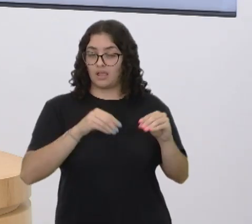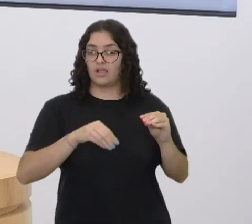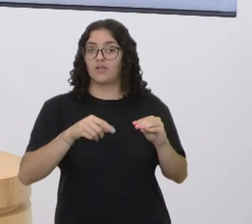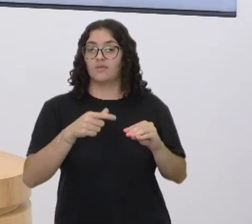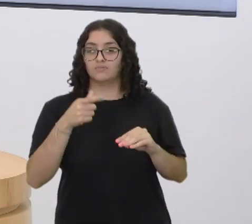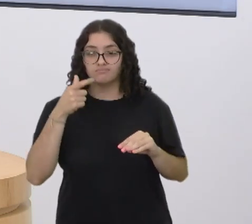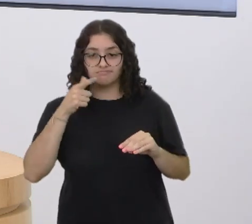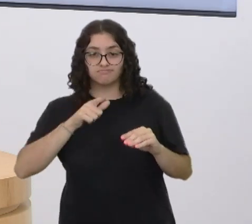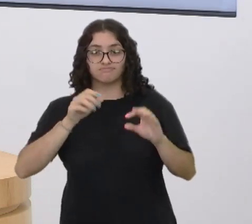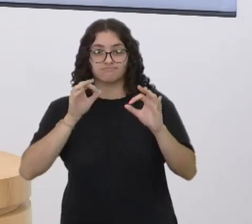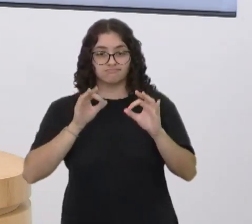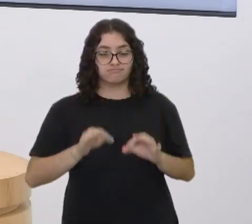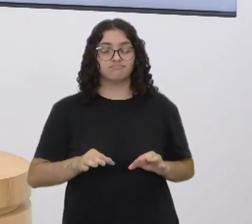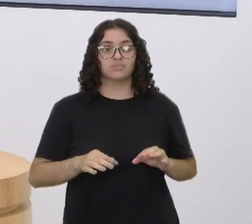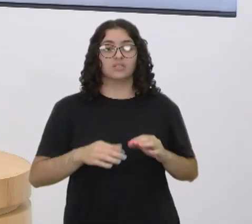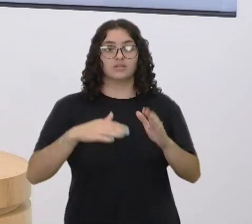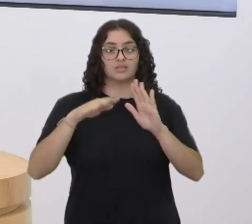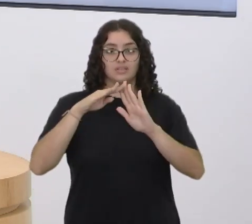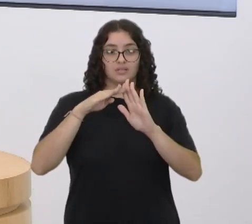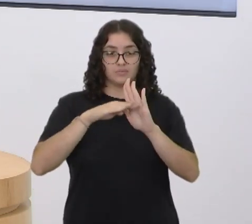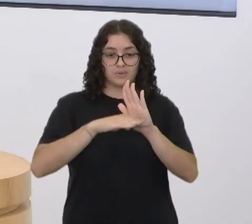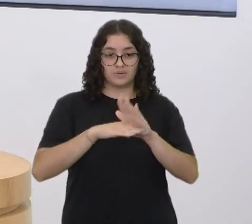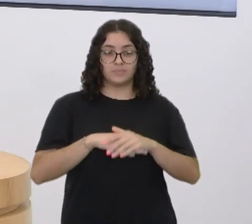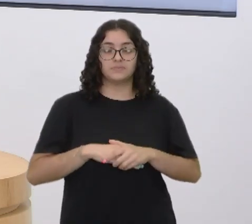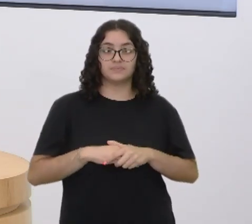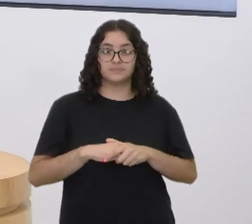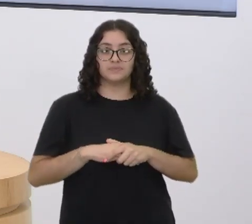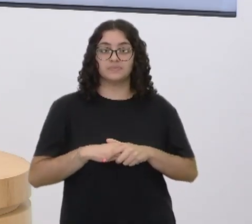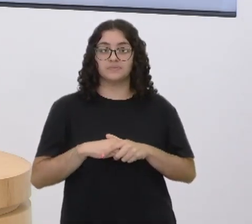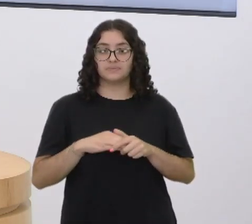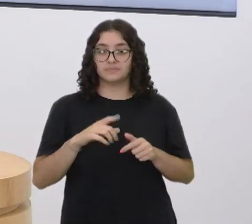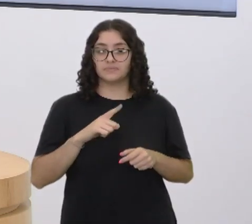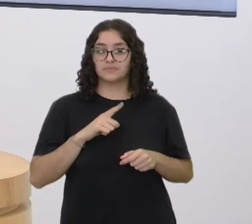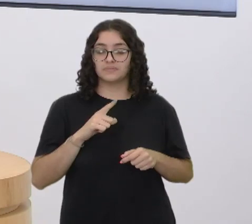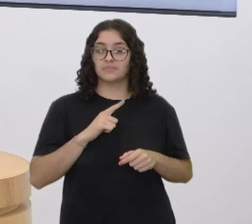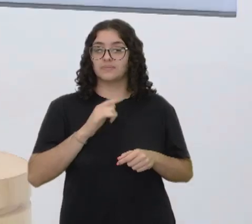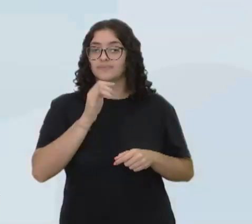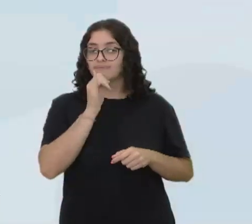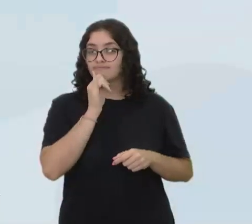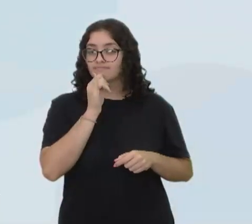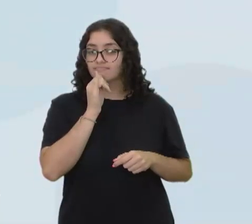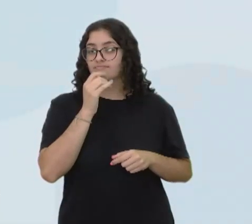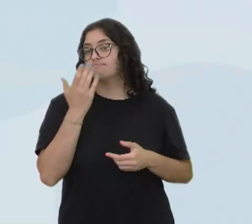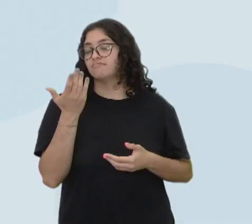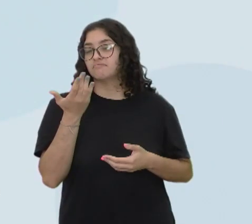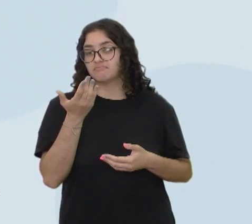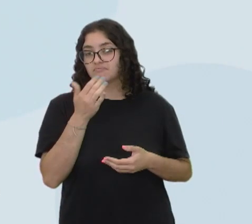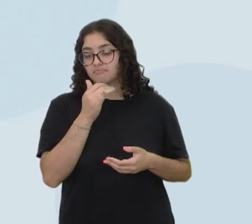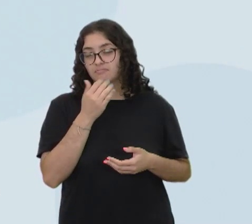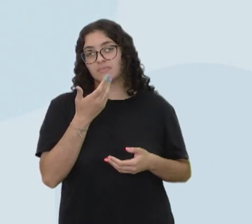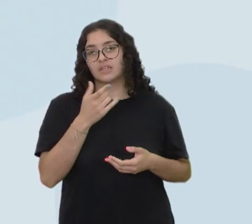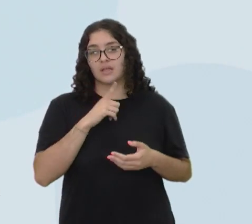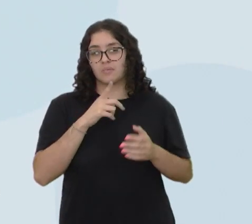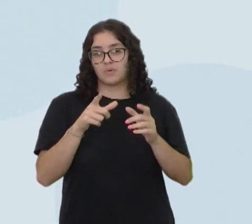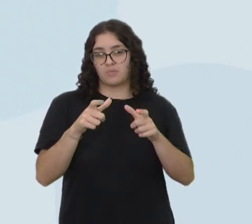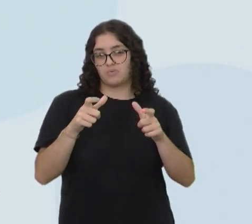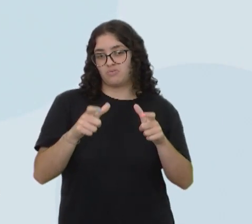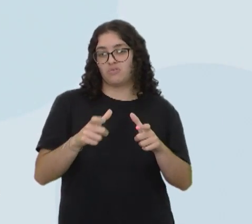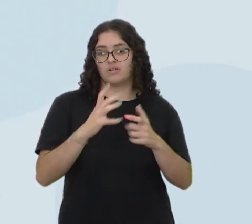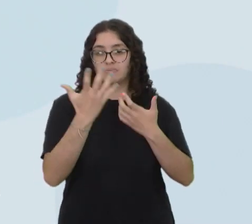garantir justamente esses processos. E a gente tem aqui alguns exemplos de serviços, né,